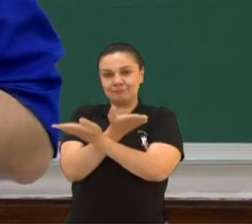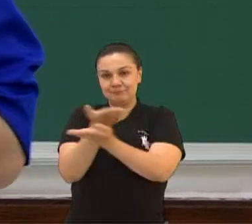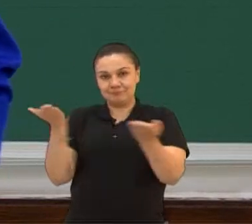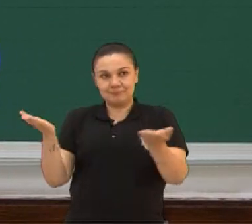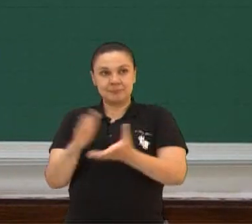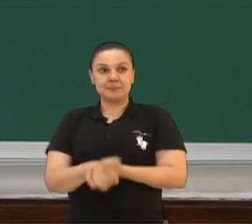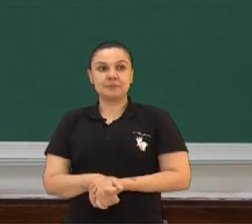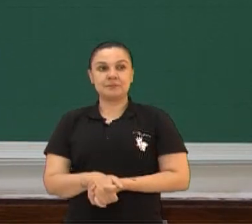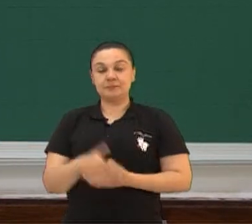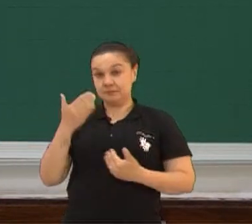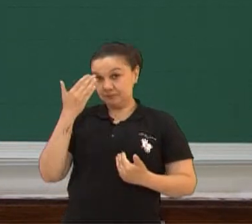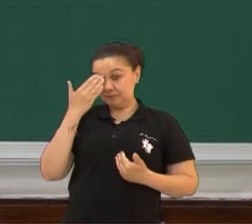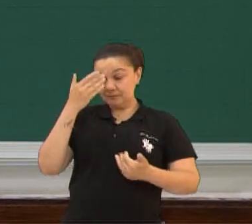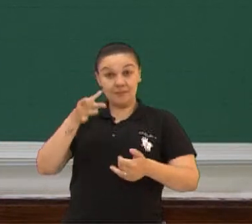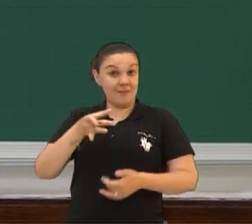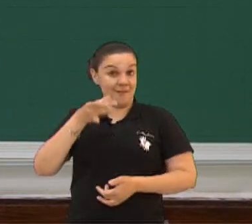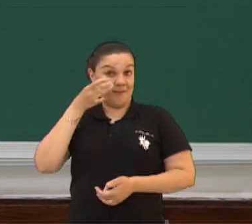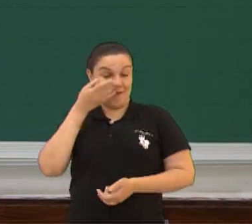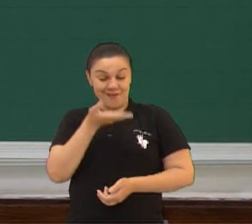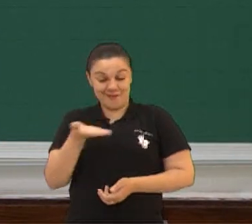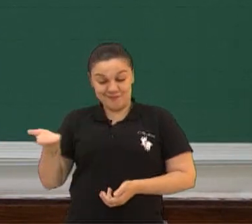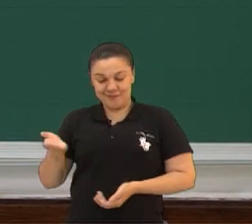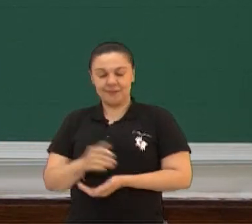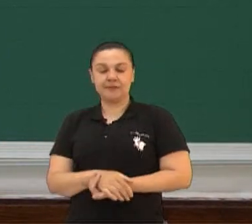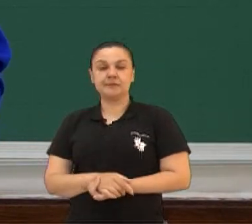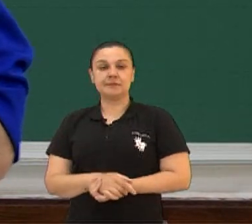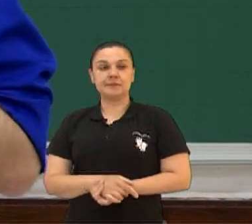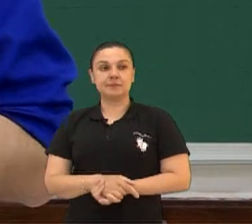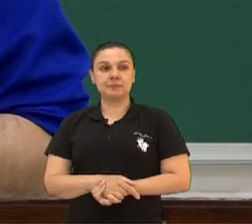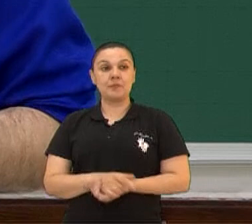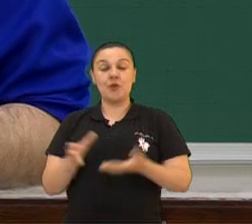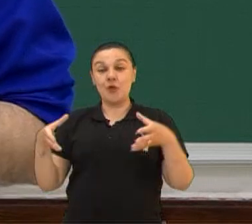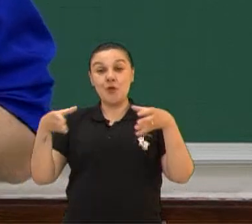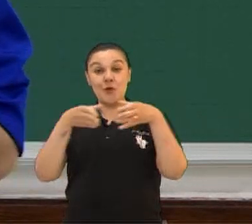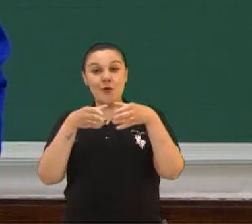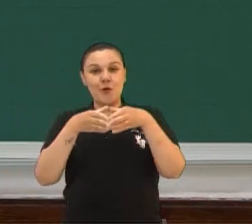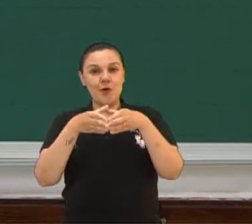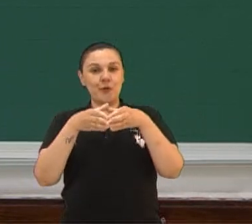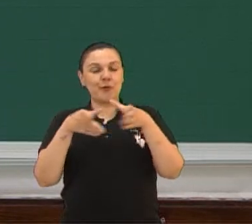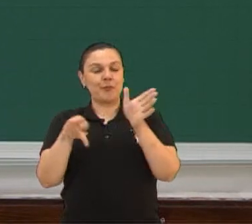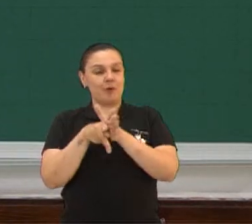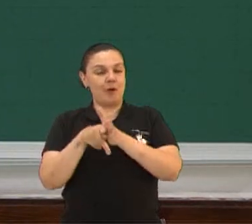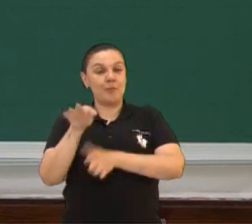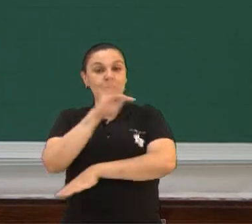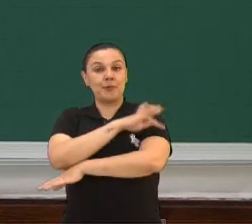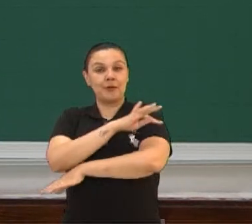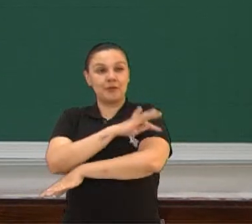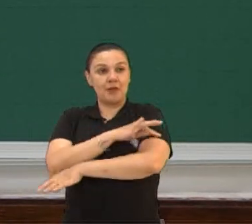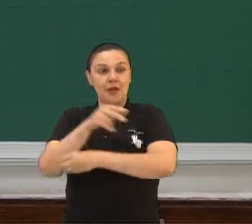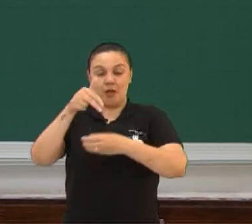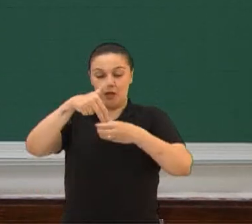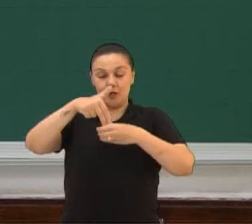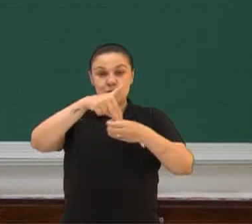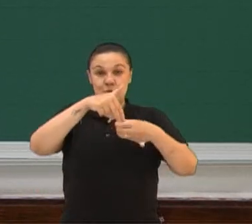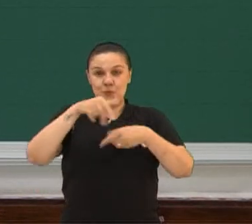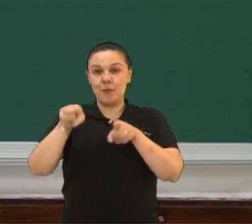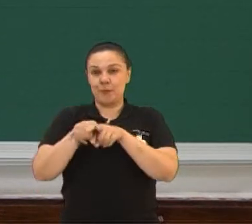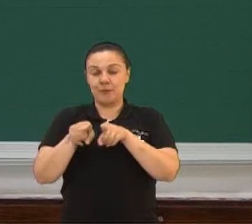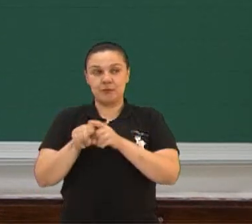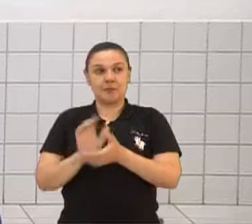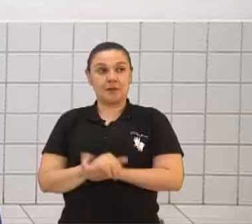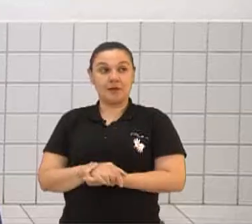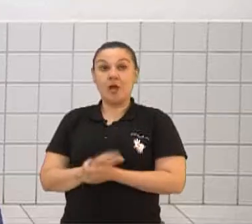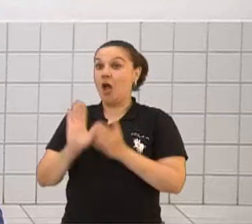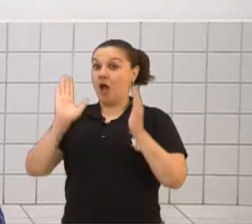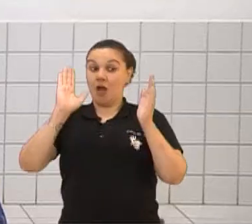você aí. Obrigado por estar acompanhando a gente. Os nossos técnicos aqui que estão acompanhando a gente lá nos seus núcleos regionais. Já